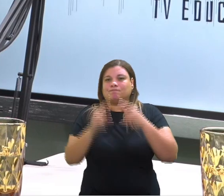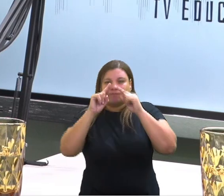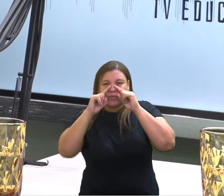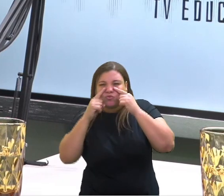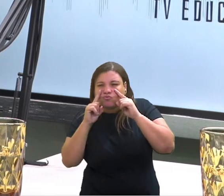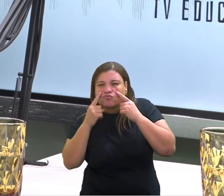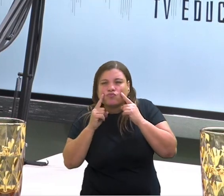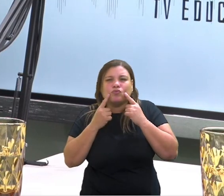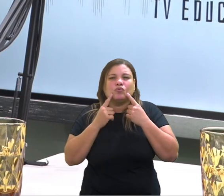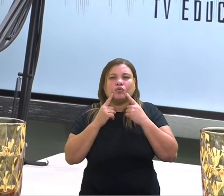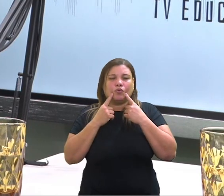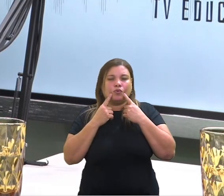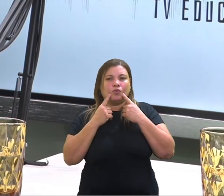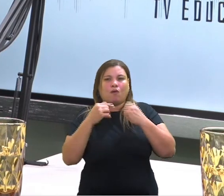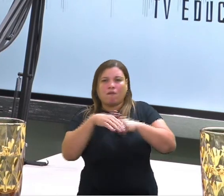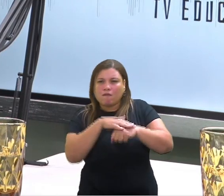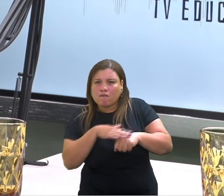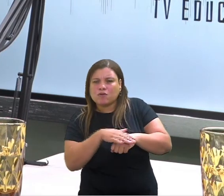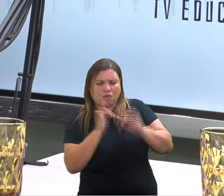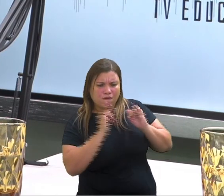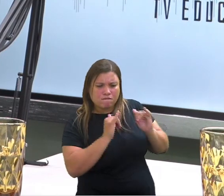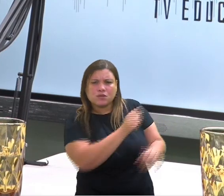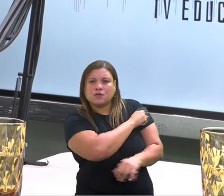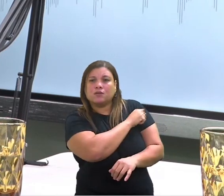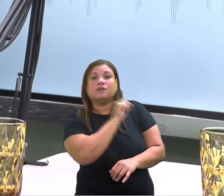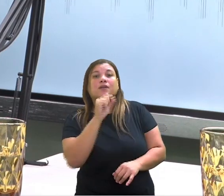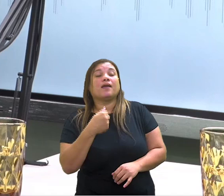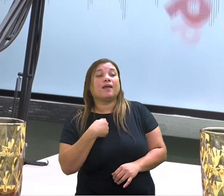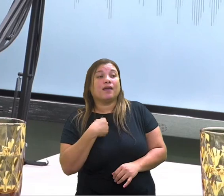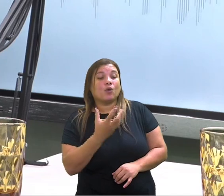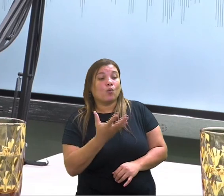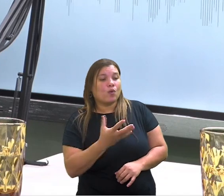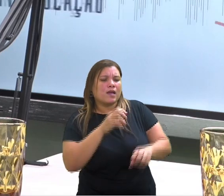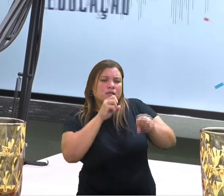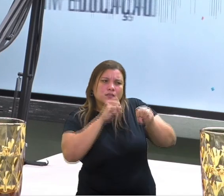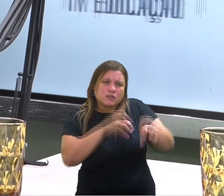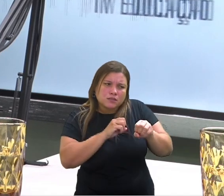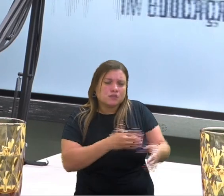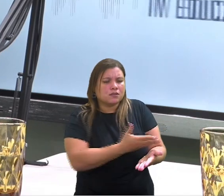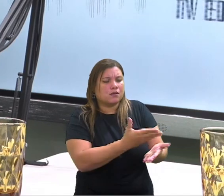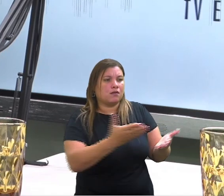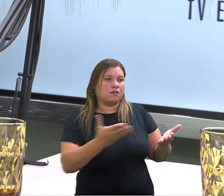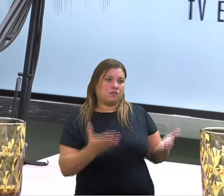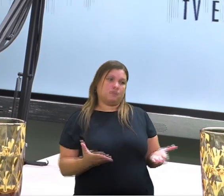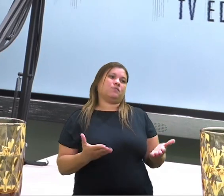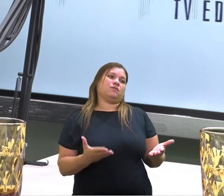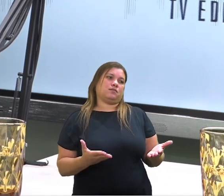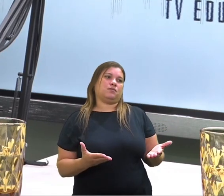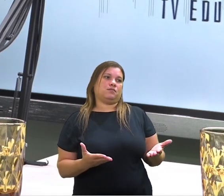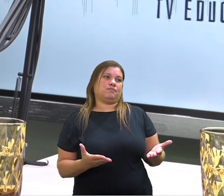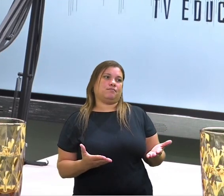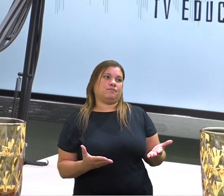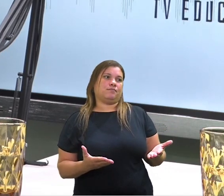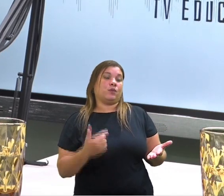foi fantástico. A partir daquilo ali nós tivemos uma mudança de comportamento na sala, porque aquilo repercutiu. E os alunos